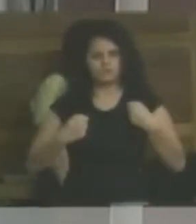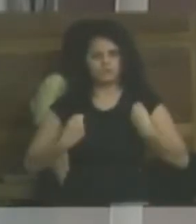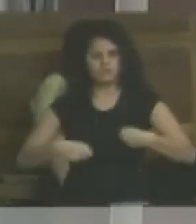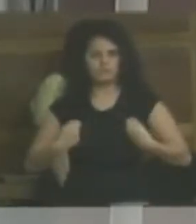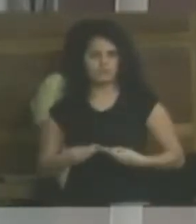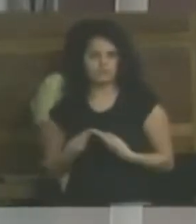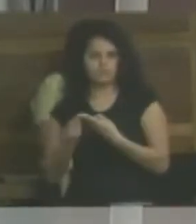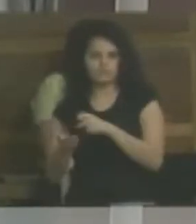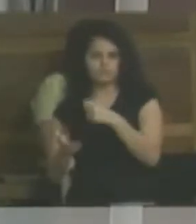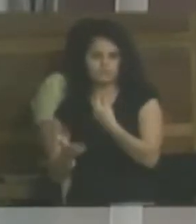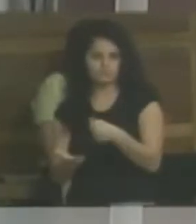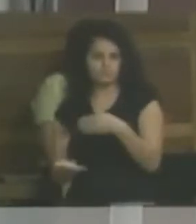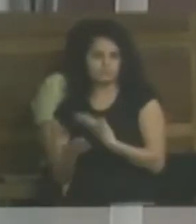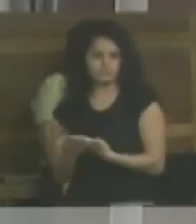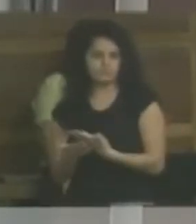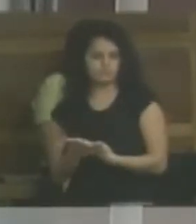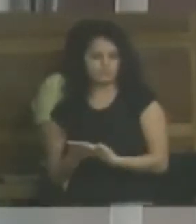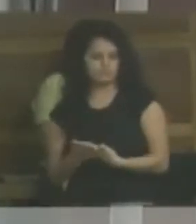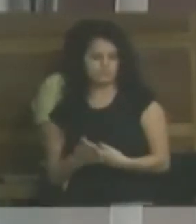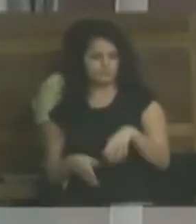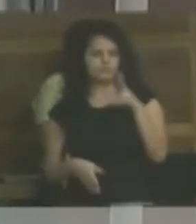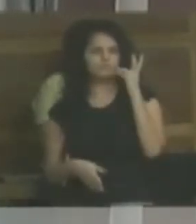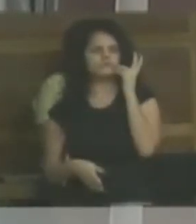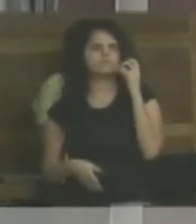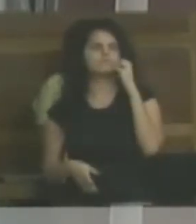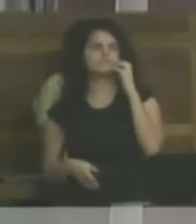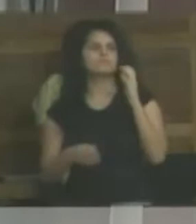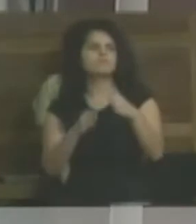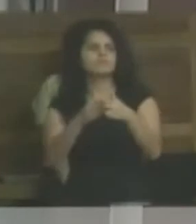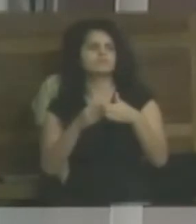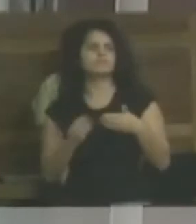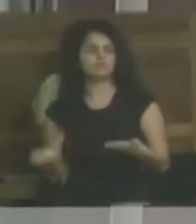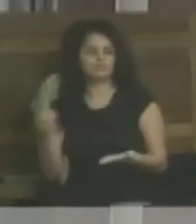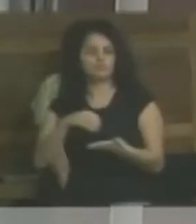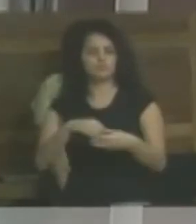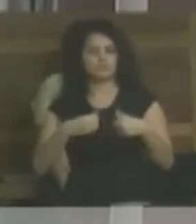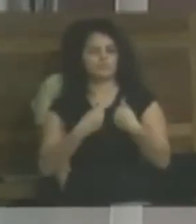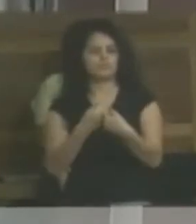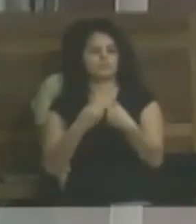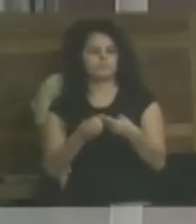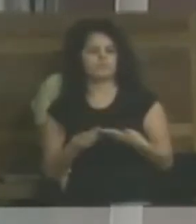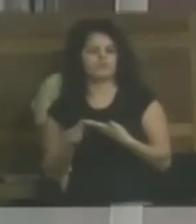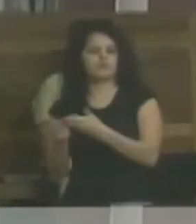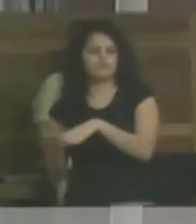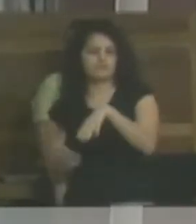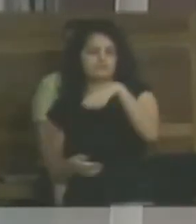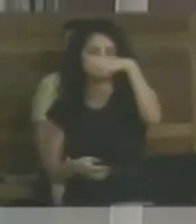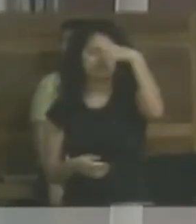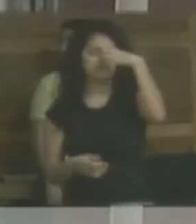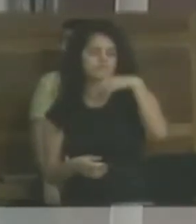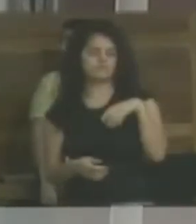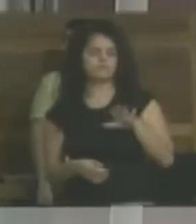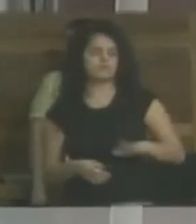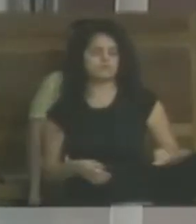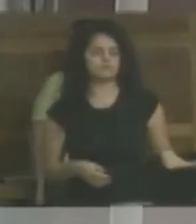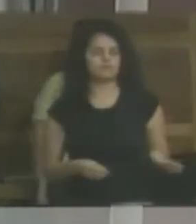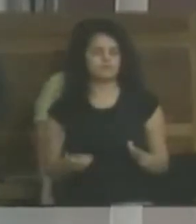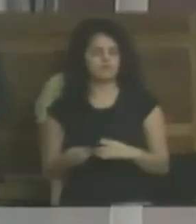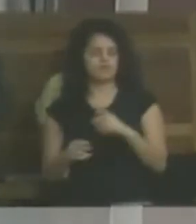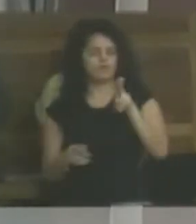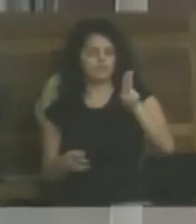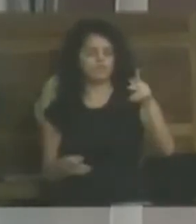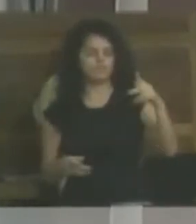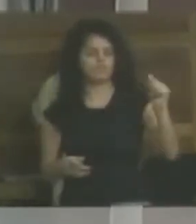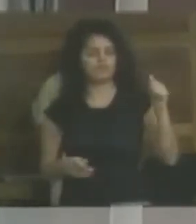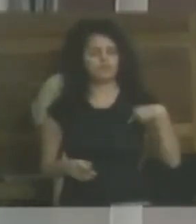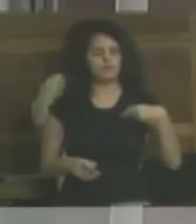O vereador Canindé pediu para que coloque um ônibus para levar as crianças até a UPA da Japuíba. Isso eu me lembro muito bem, que quando